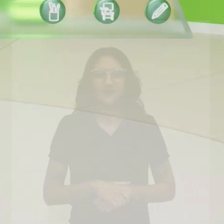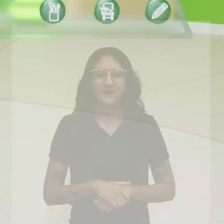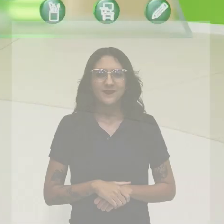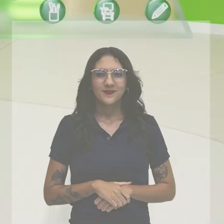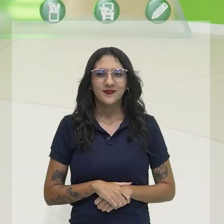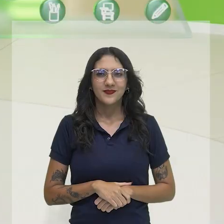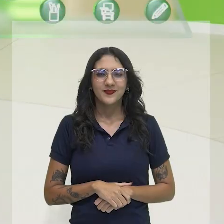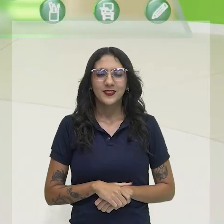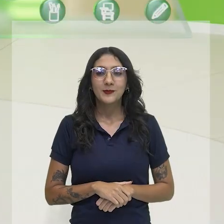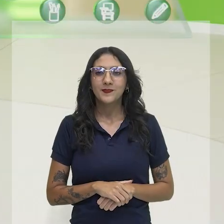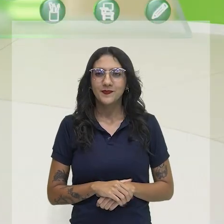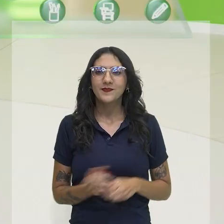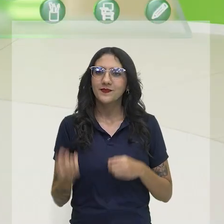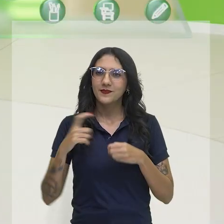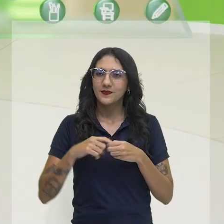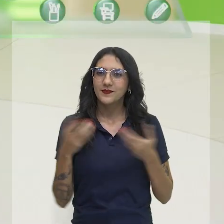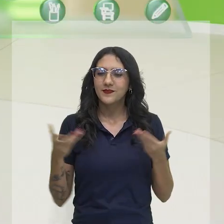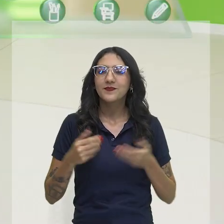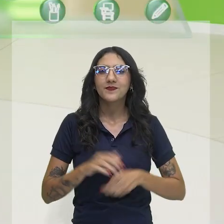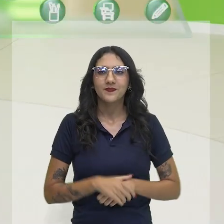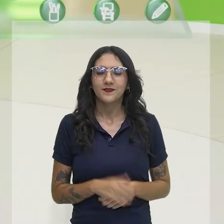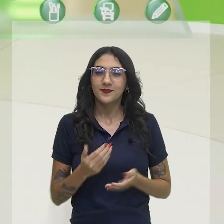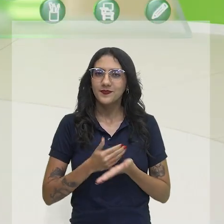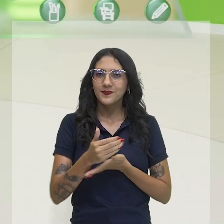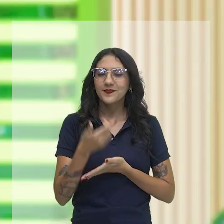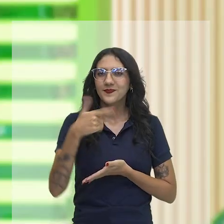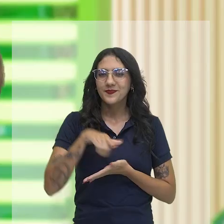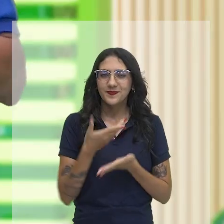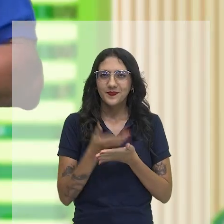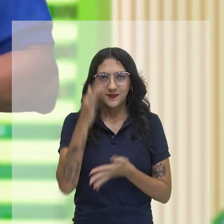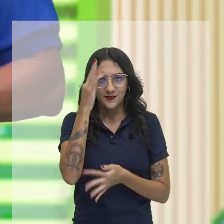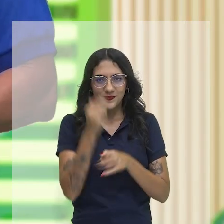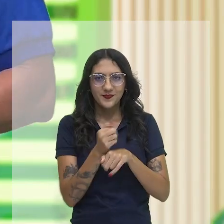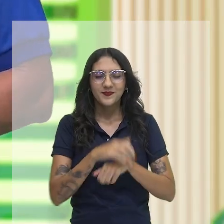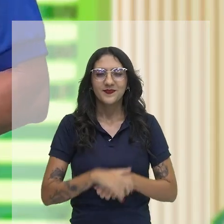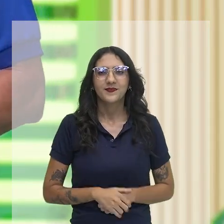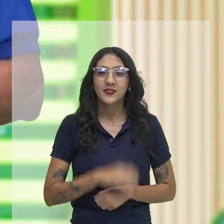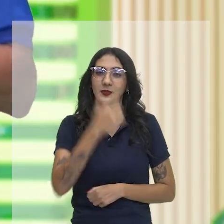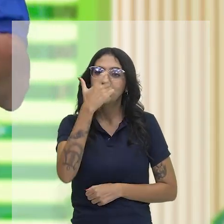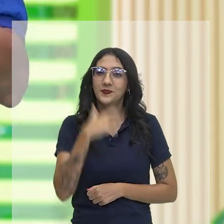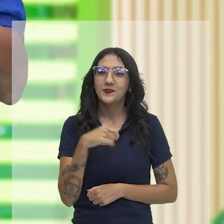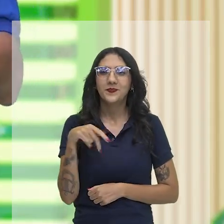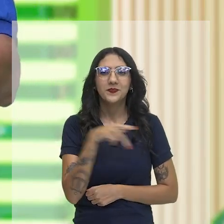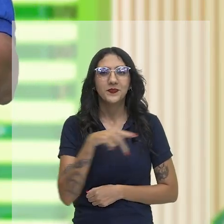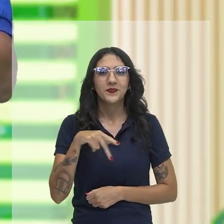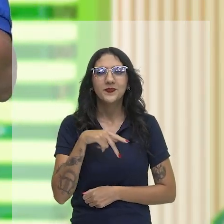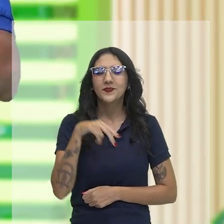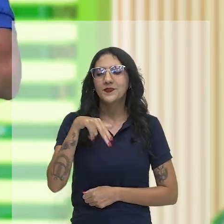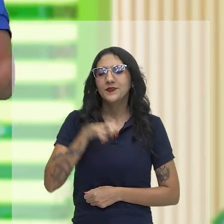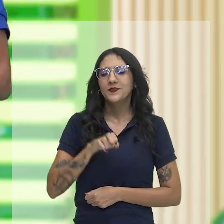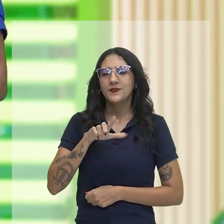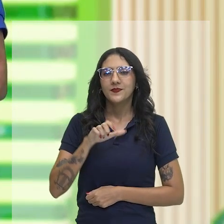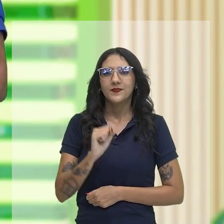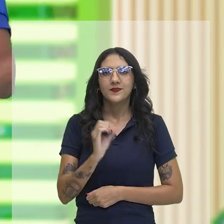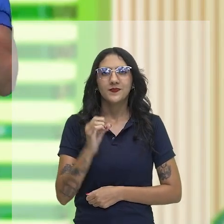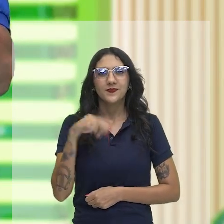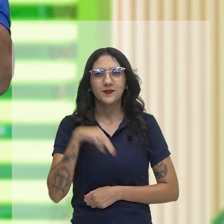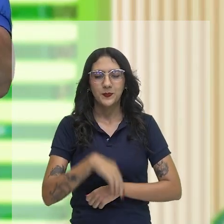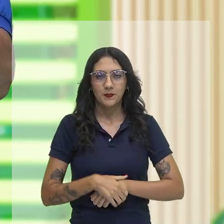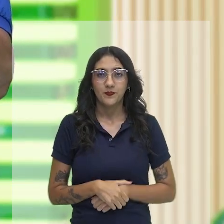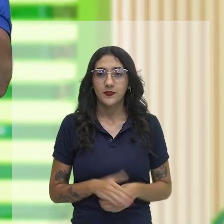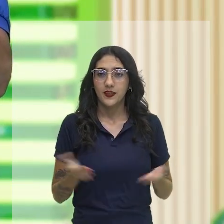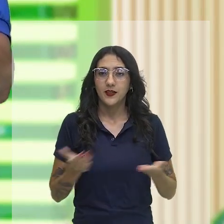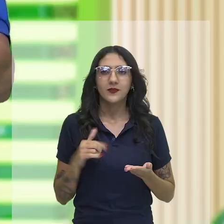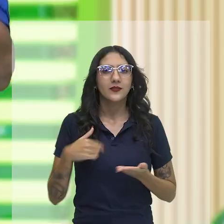Muito bem, pessoal. Estamos de volta agora para mais uma aula de física. Quem fala aqui com vocês é o professor Nelson Bezerra e agora